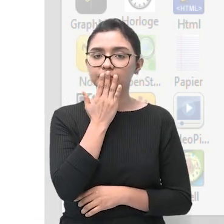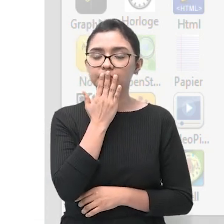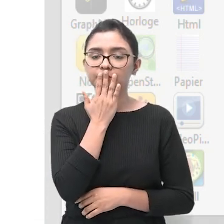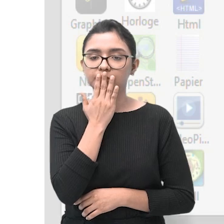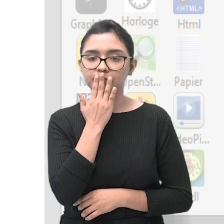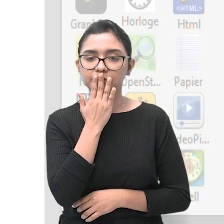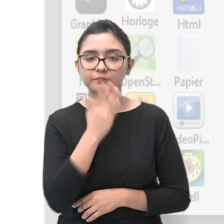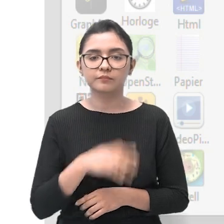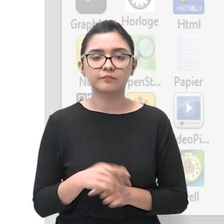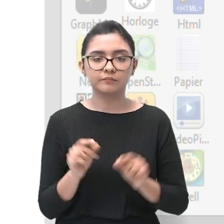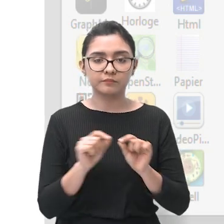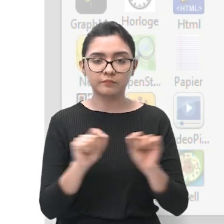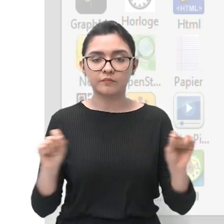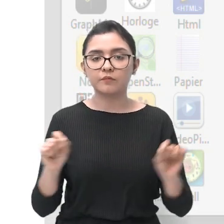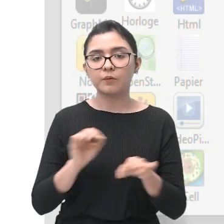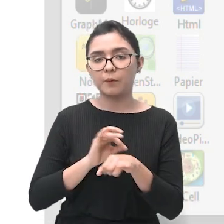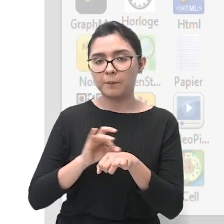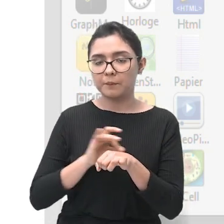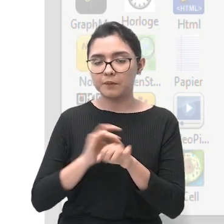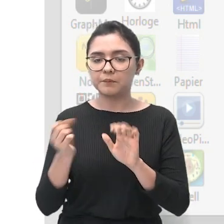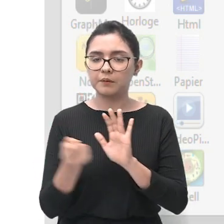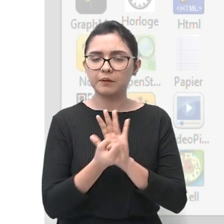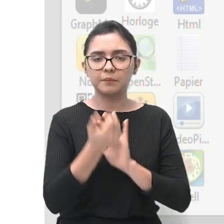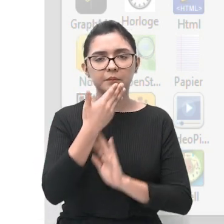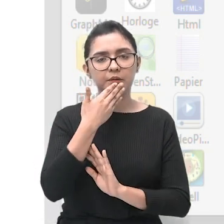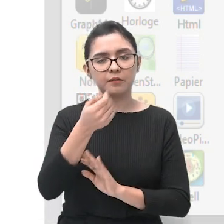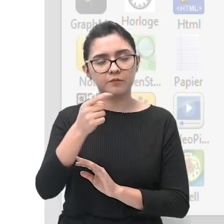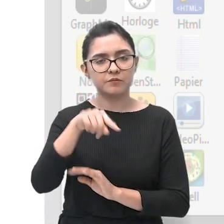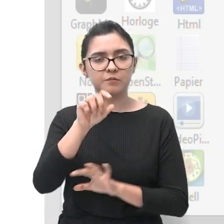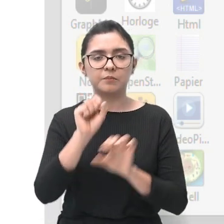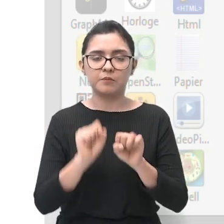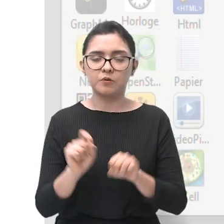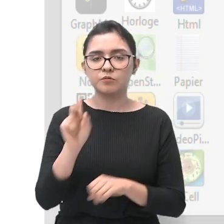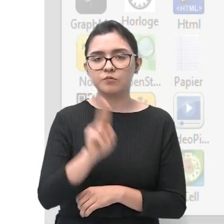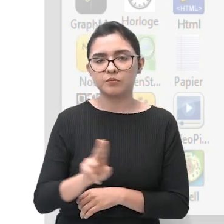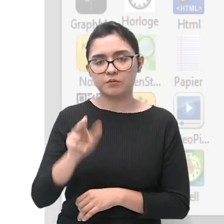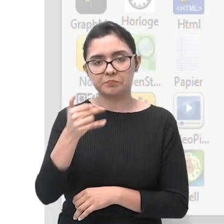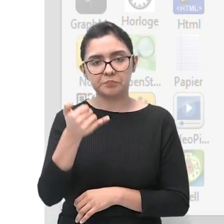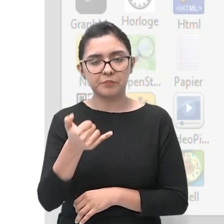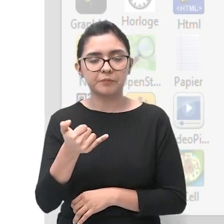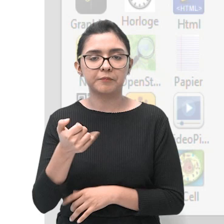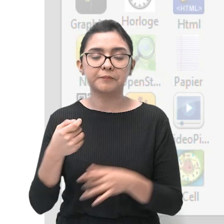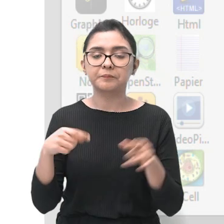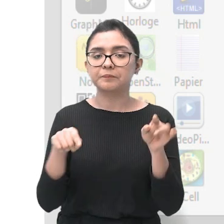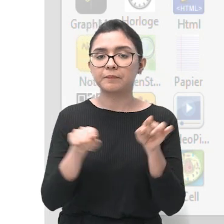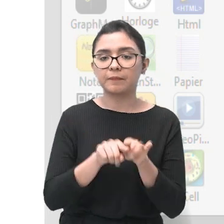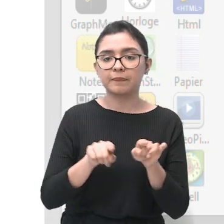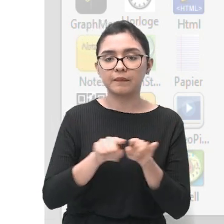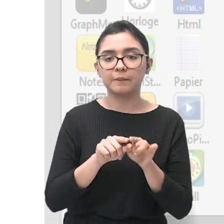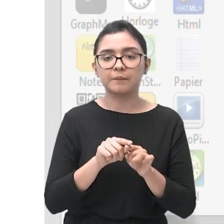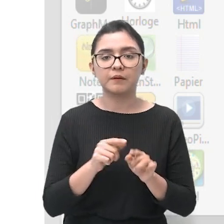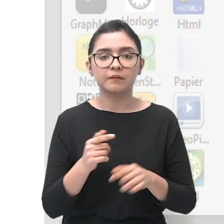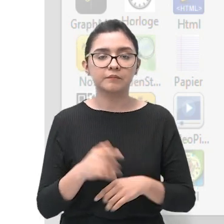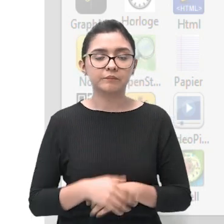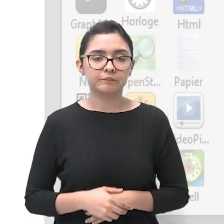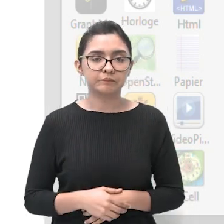que eu coloco em preto aqui para destacar melhor, vocês podem fazer até com um pincel ou com uma